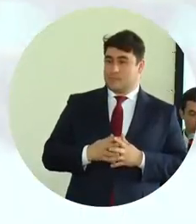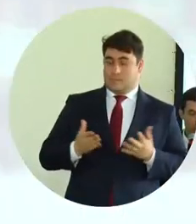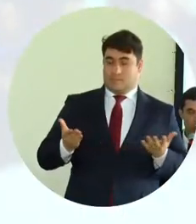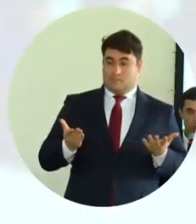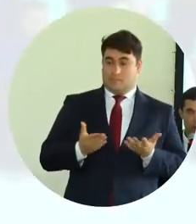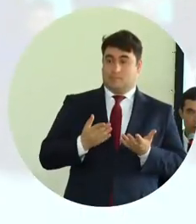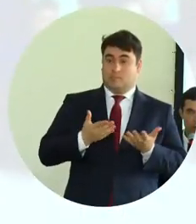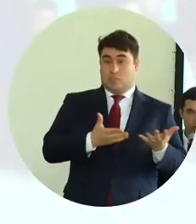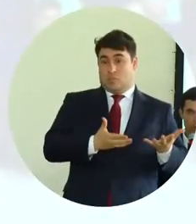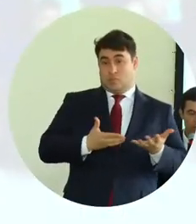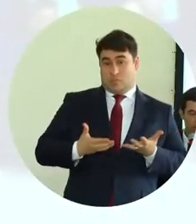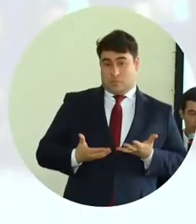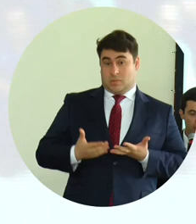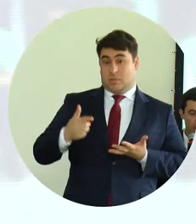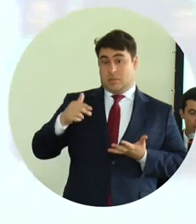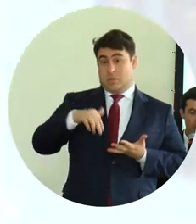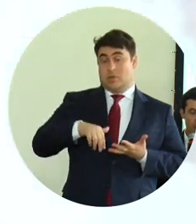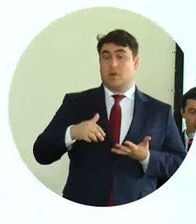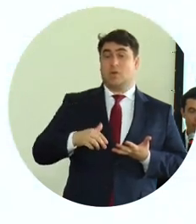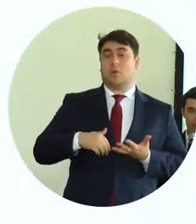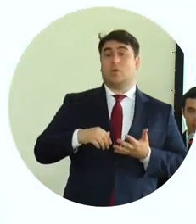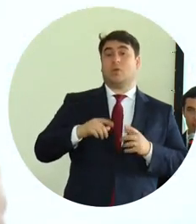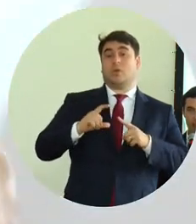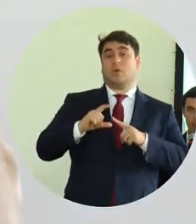Convidamos agora ao palco Senac de São Paulo.